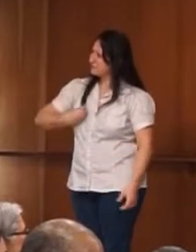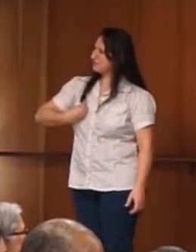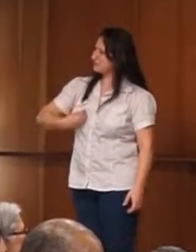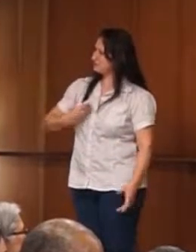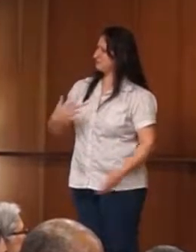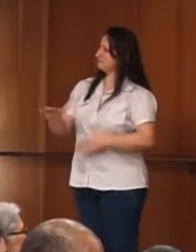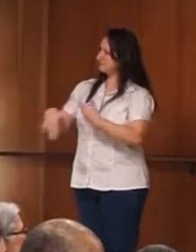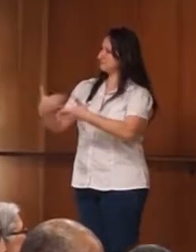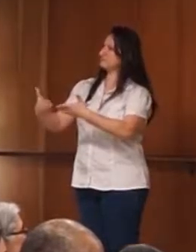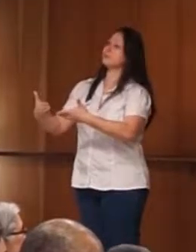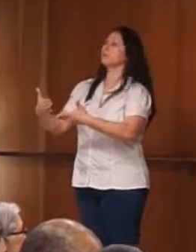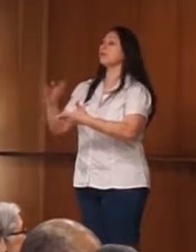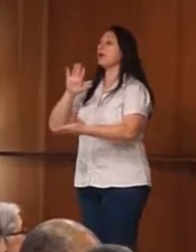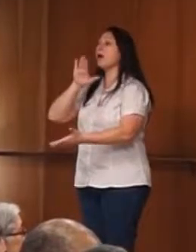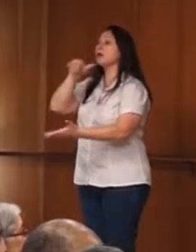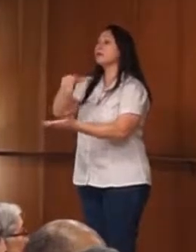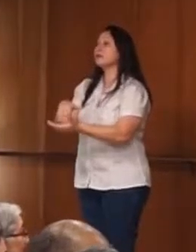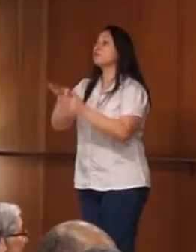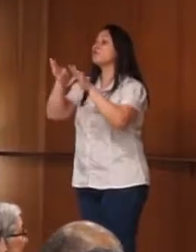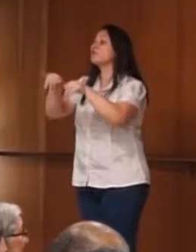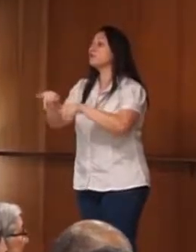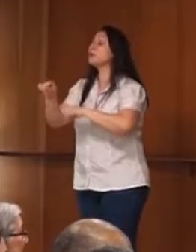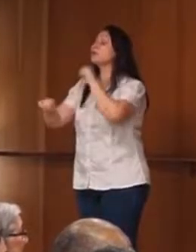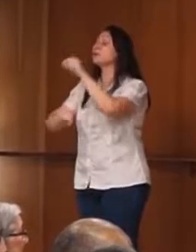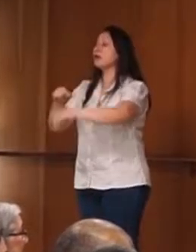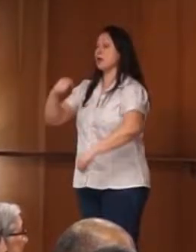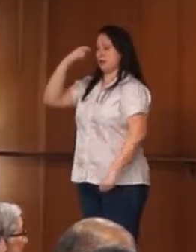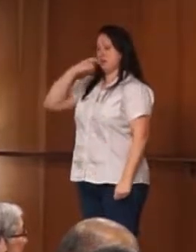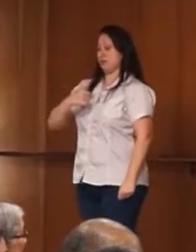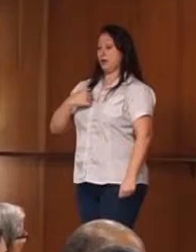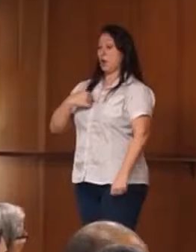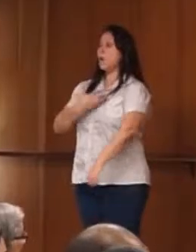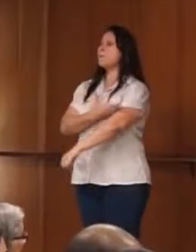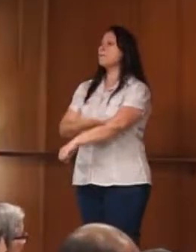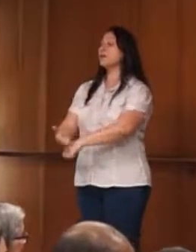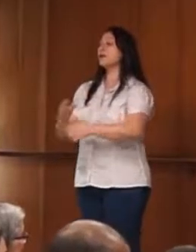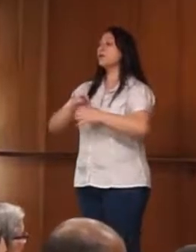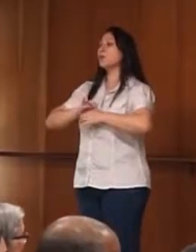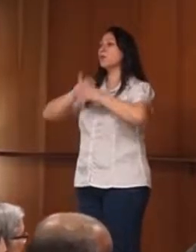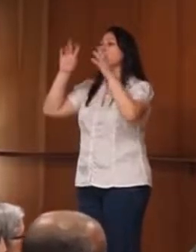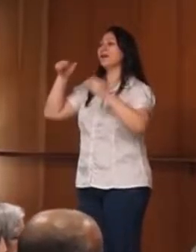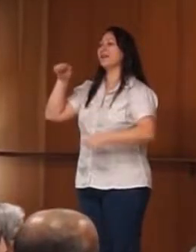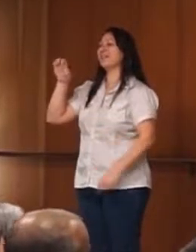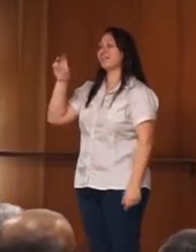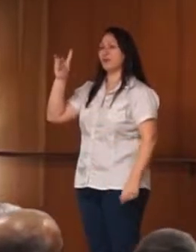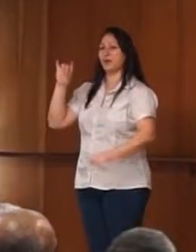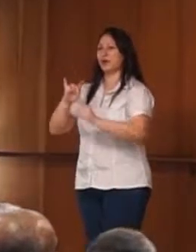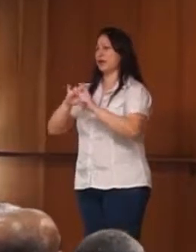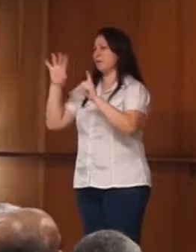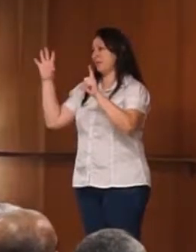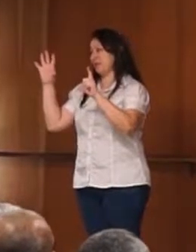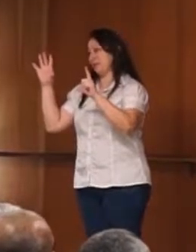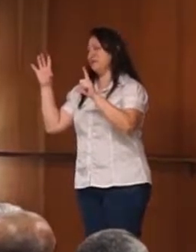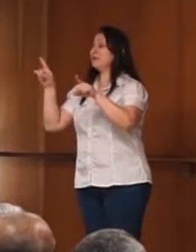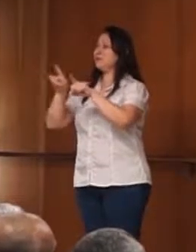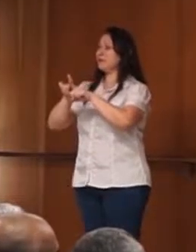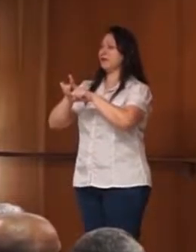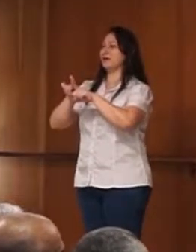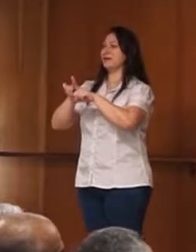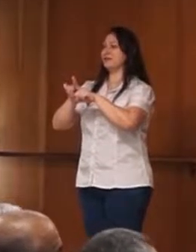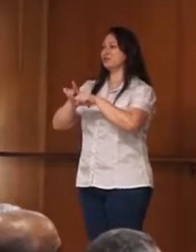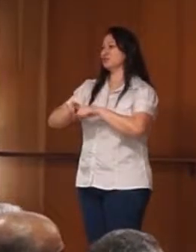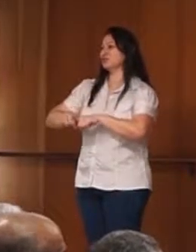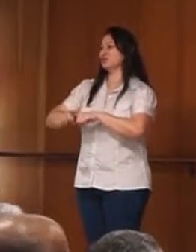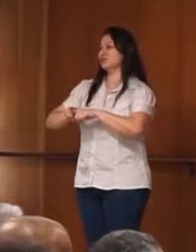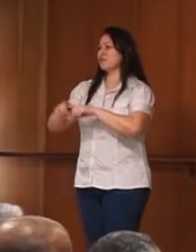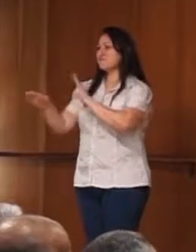e a ponto de, no final, eu ser um branco neoliberal e de extrema direita, alguma